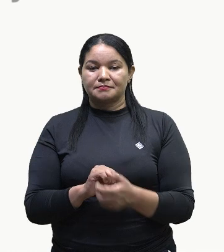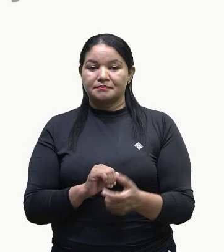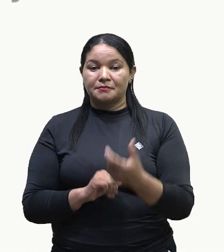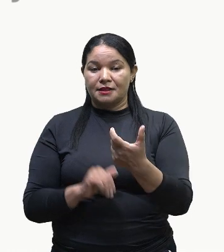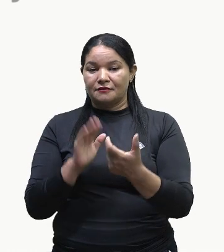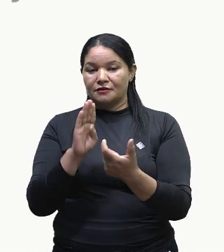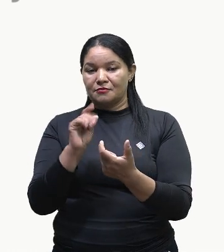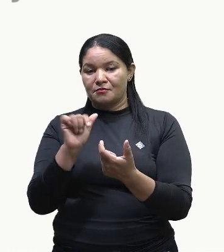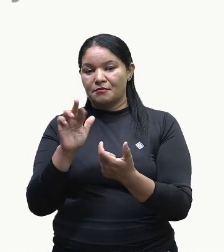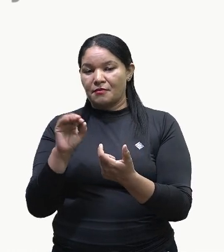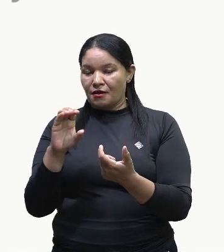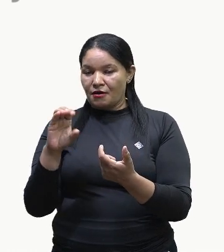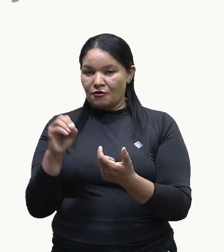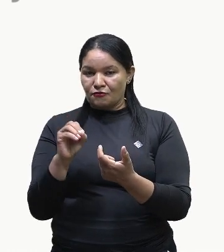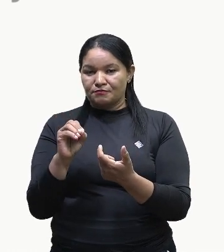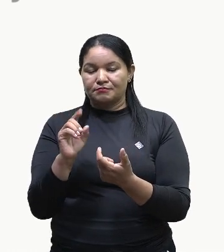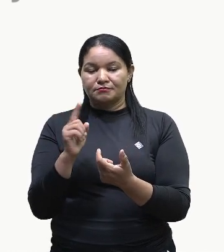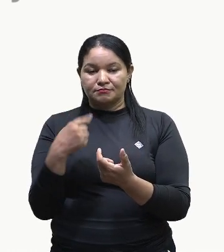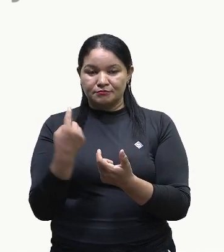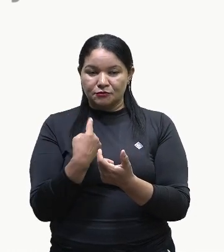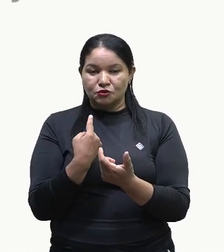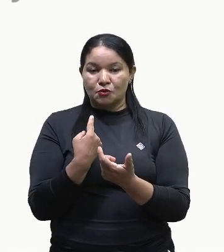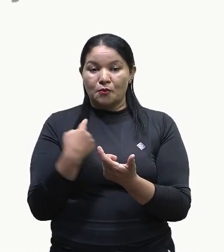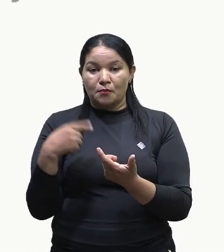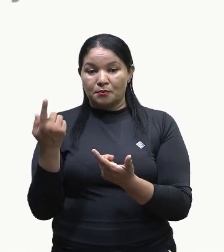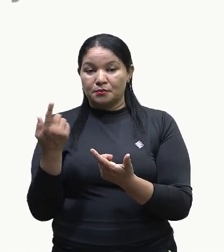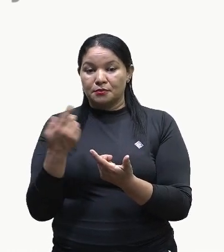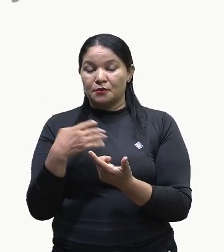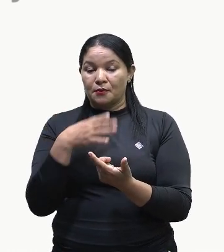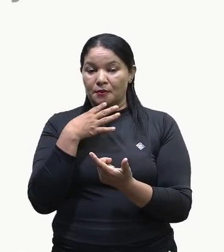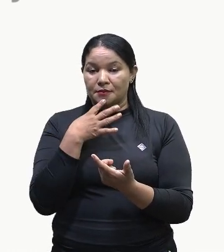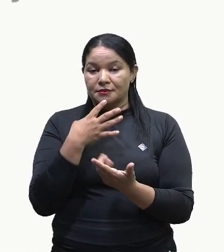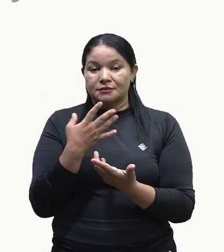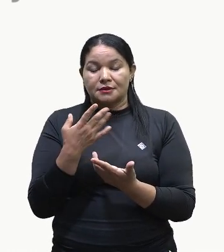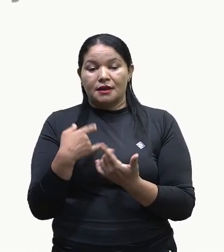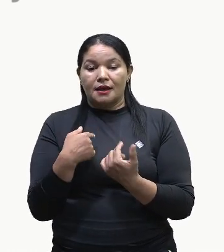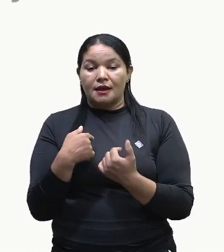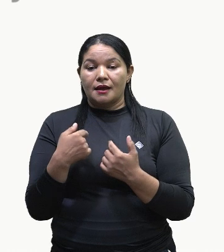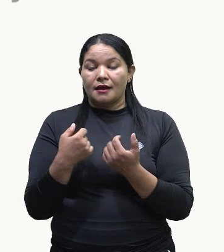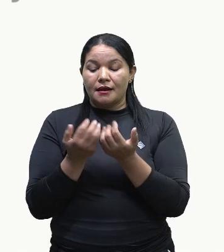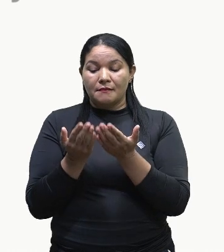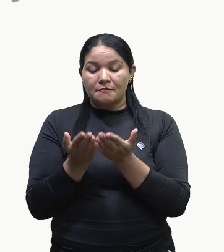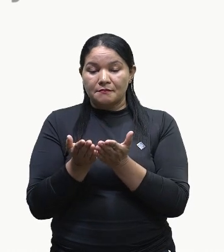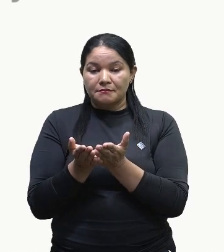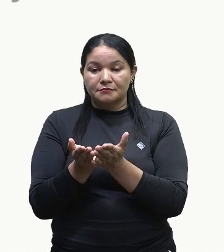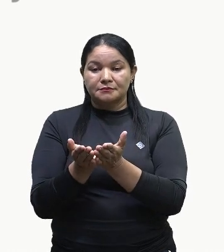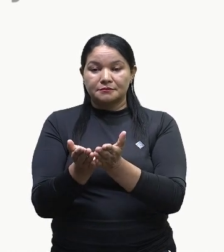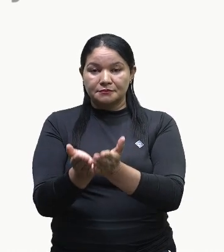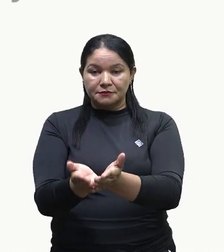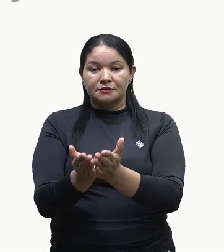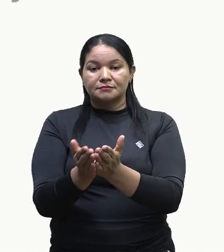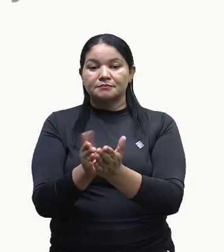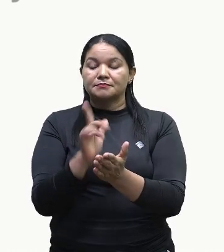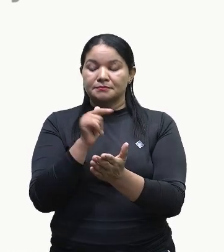nós conhecemos, é um veículo que é capaz de circular por el agua. Então,